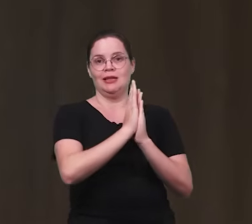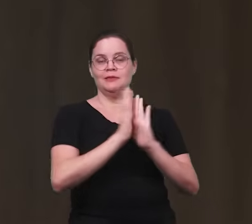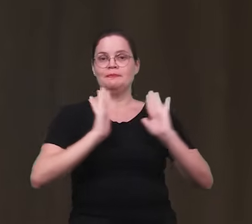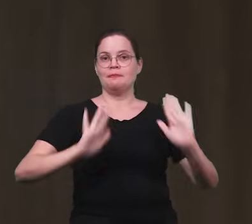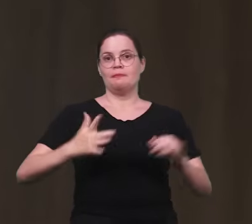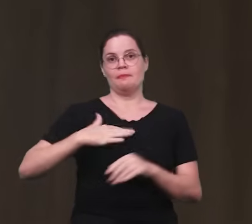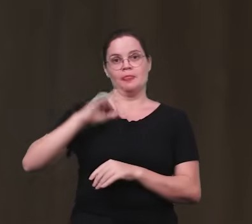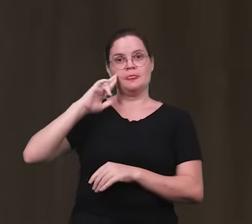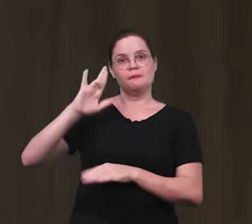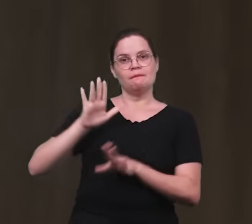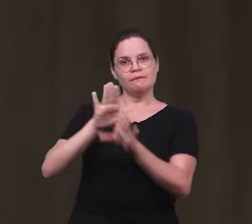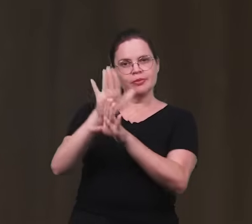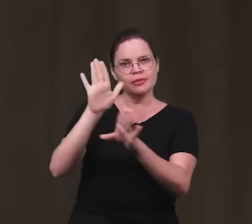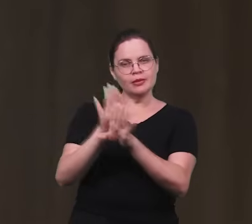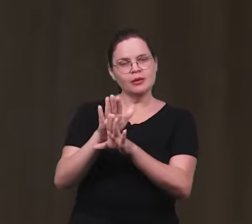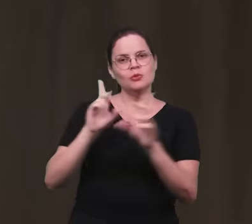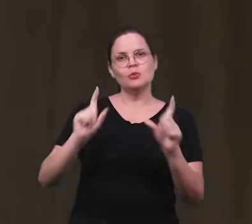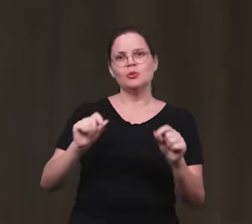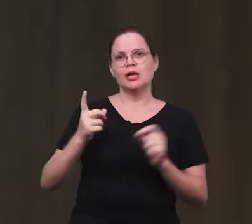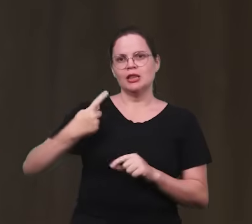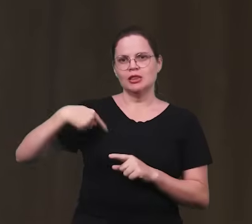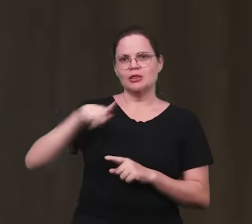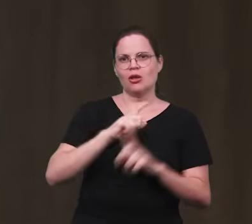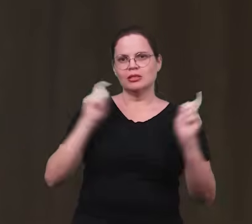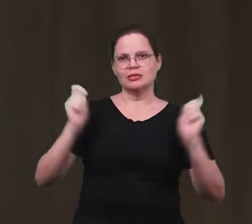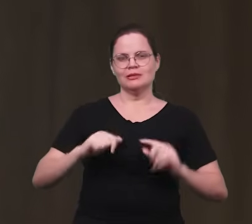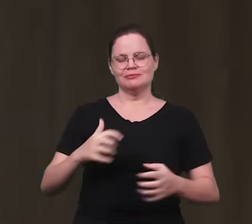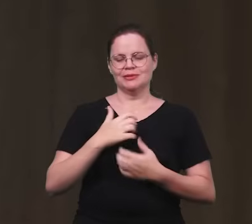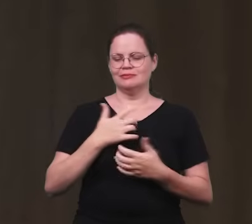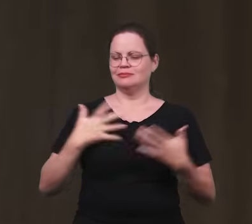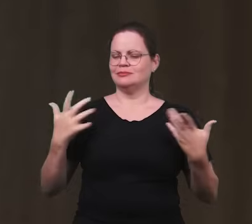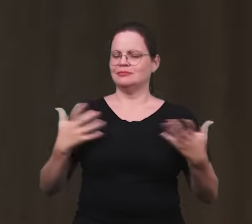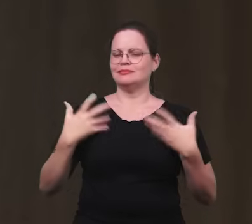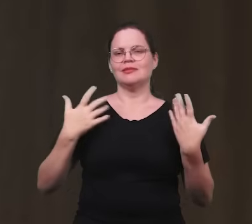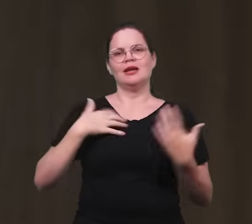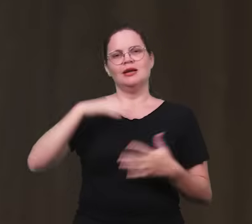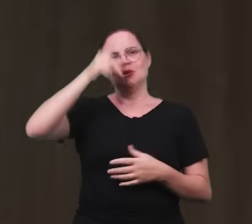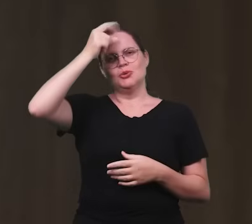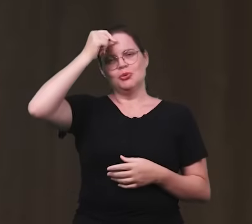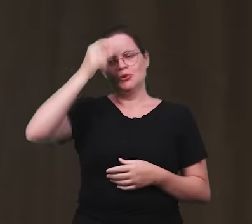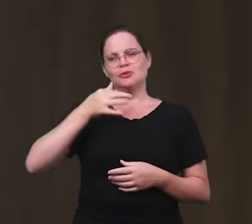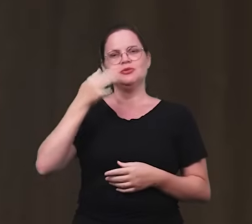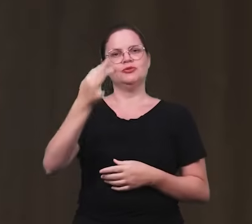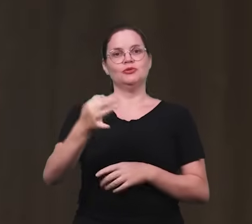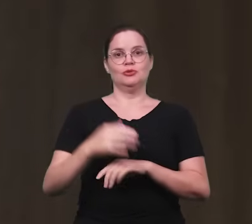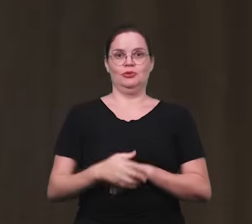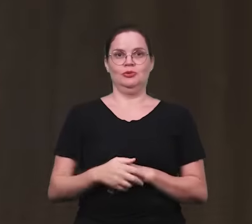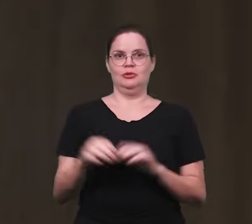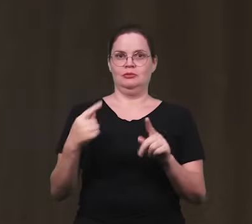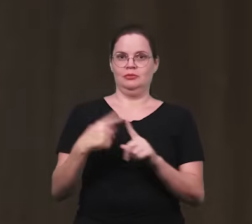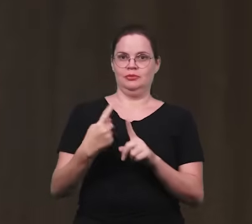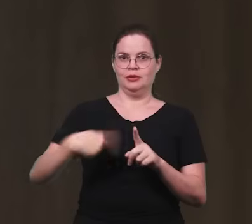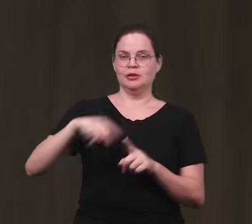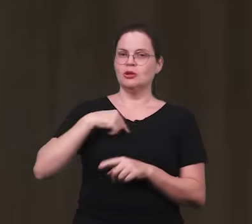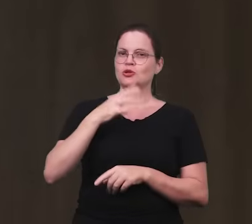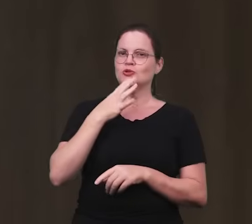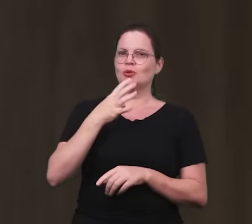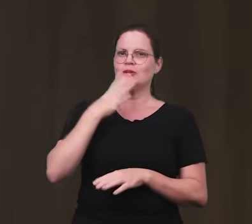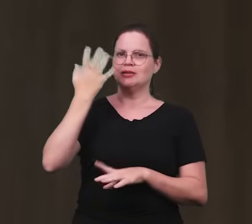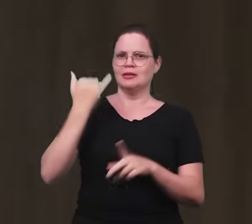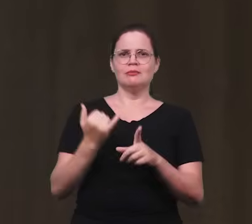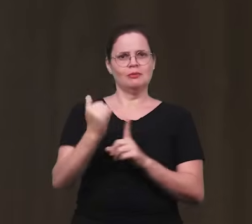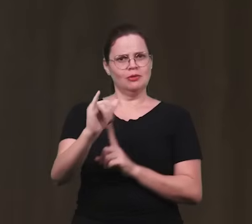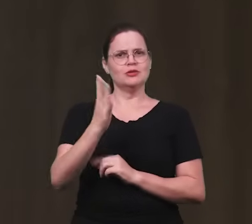aqui um conselho, que nós podemos nos alegrar e descansar pelos dias futuros. Até porque nós conhecemos a profecia.